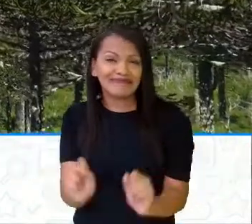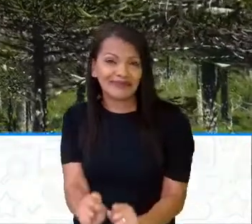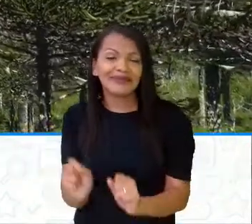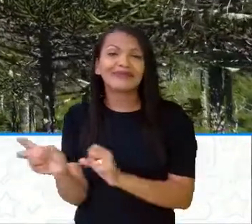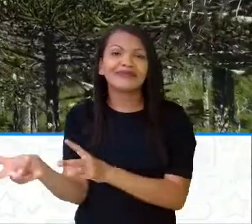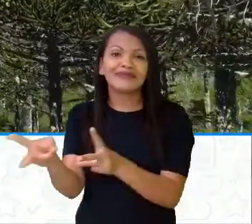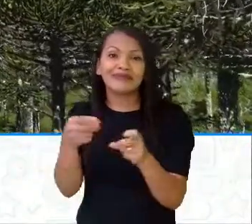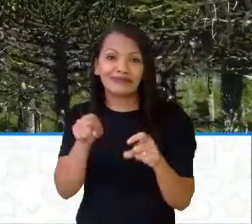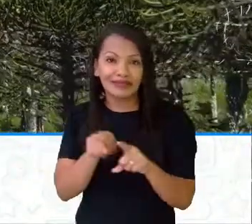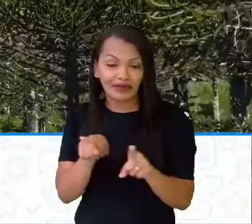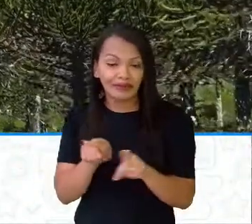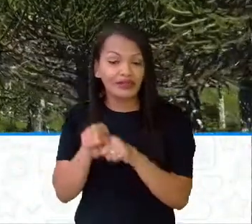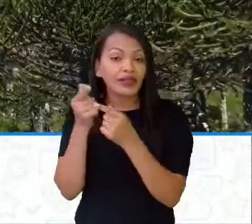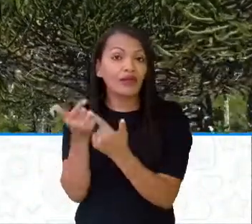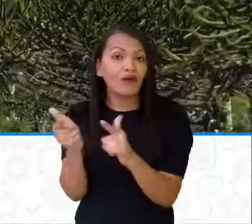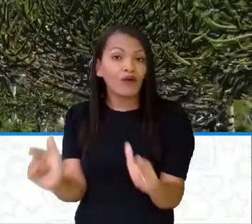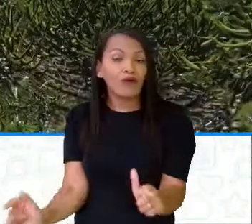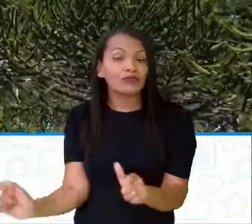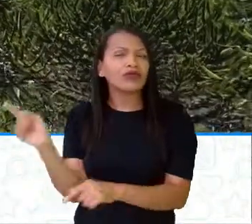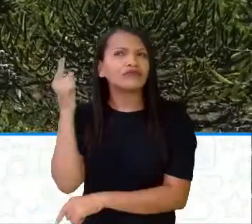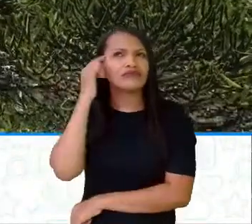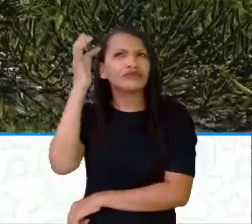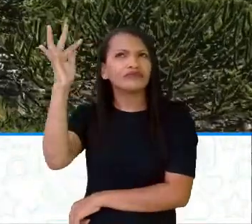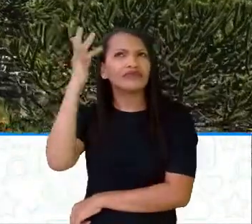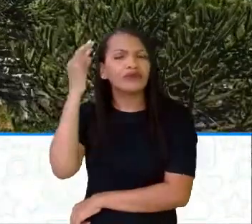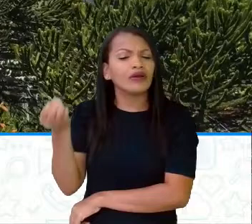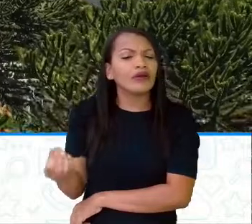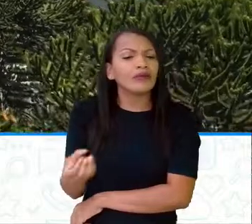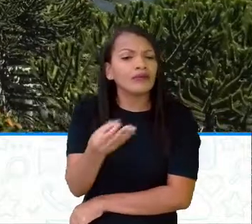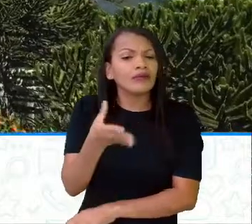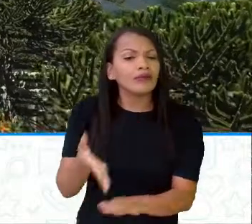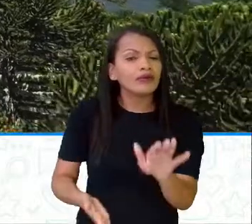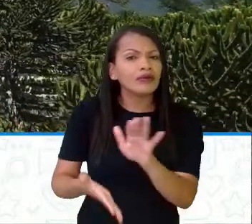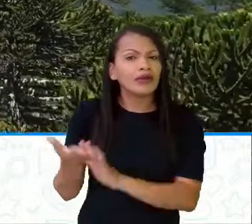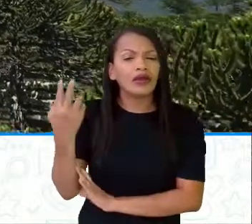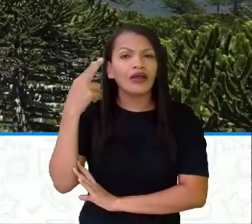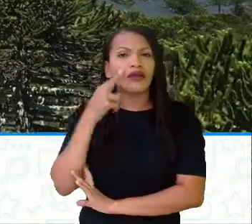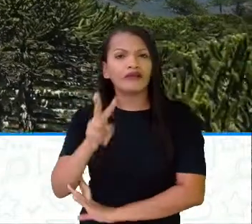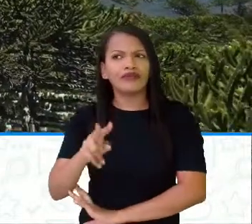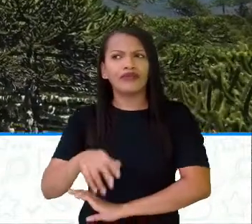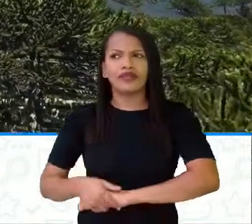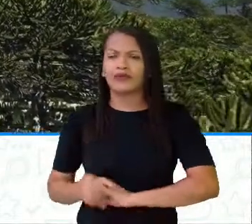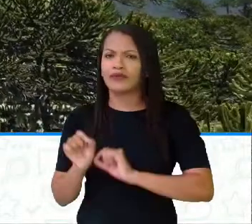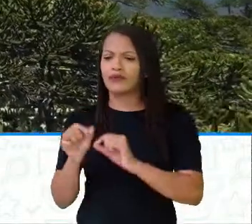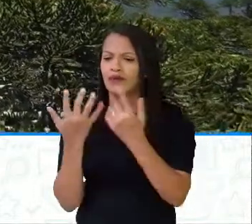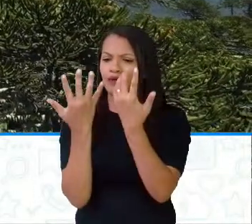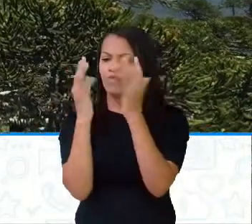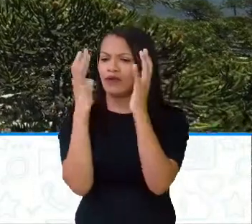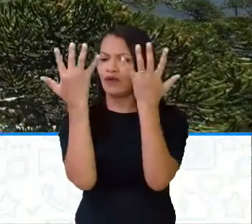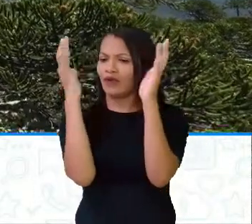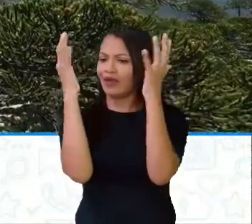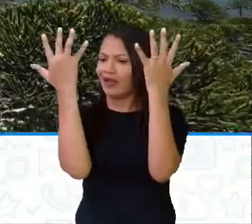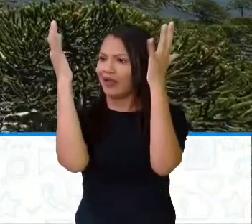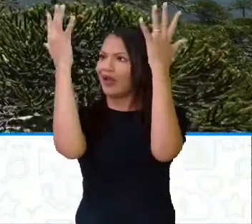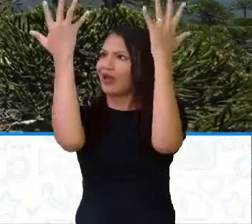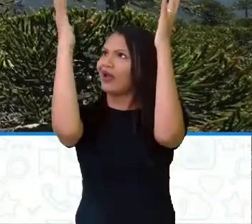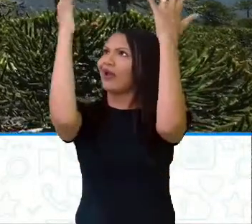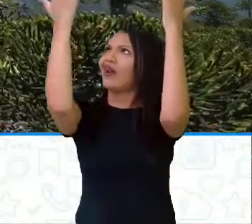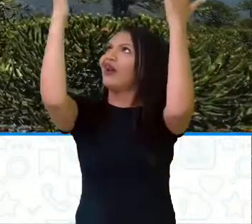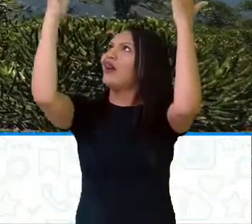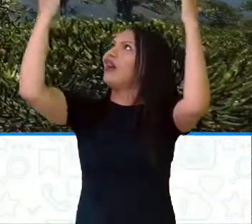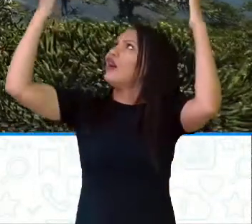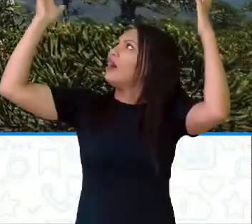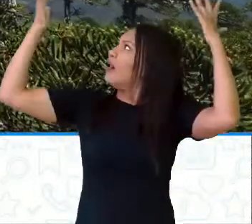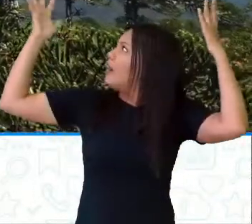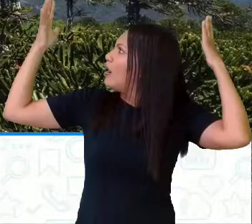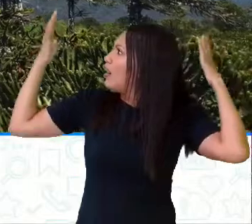E agora a gente vai fazer uma outra viagem. Olha só aqui, eu estou vendo uma floresta com árvores enormes, eu estou